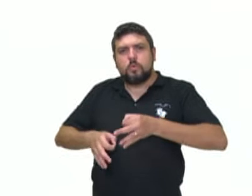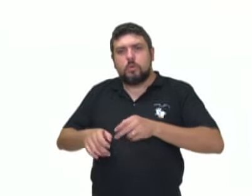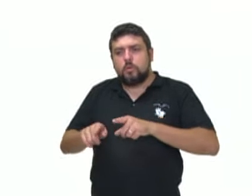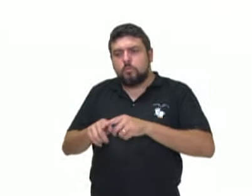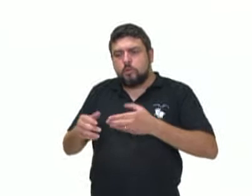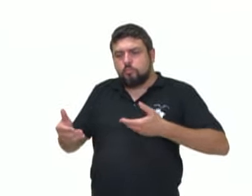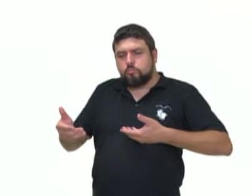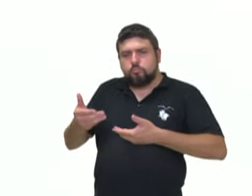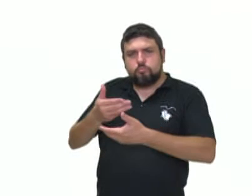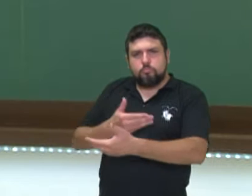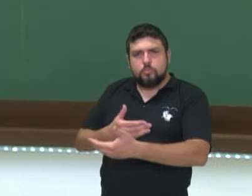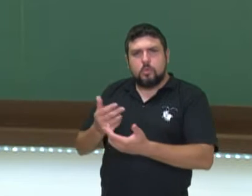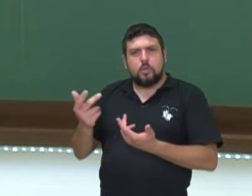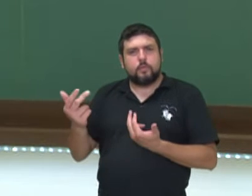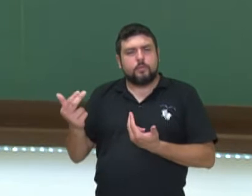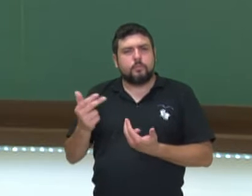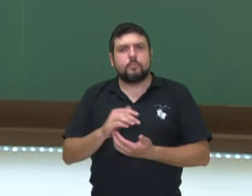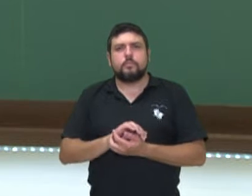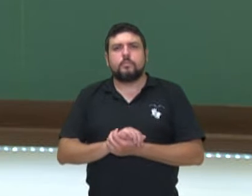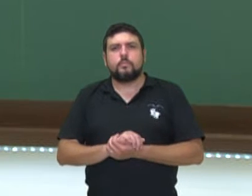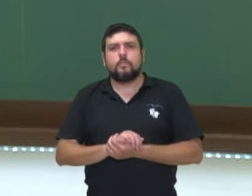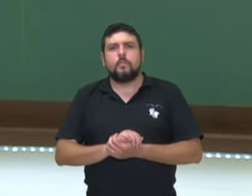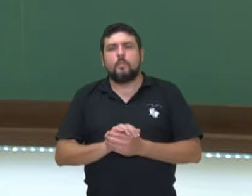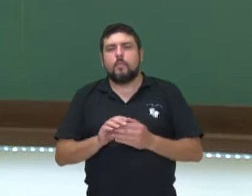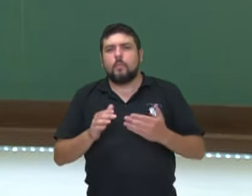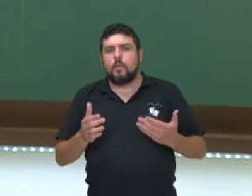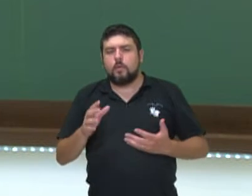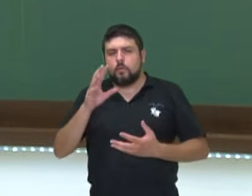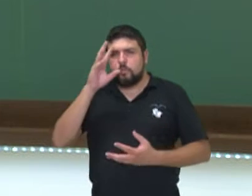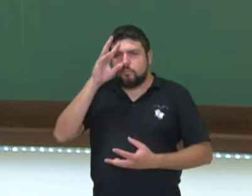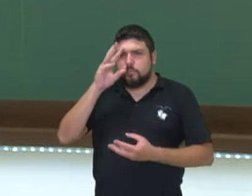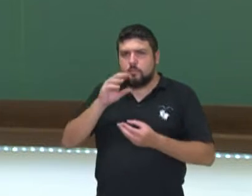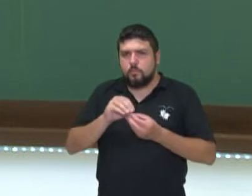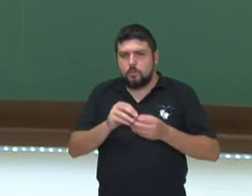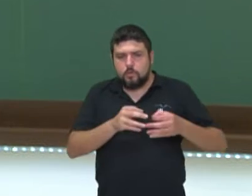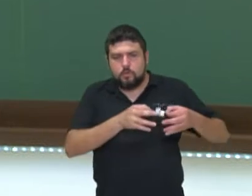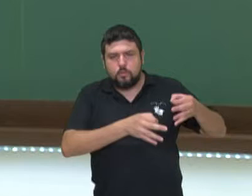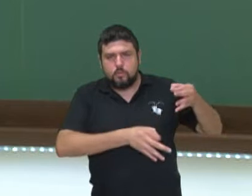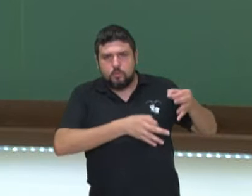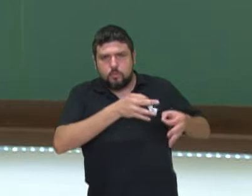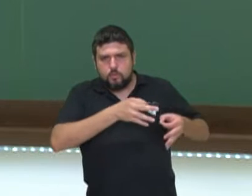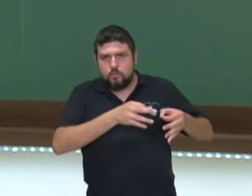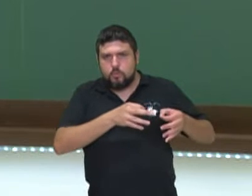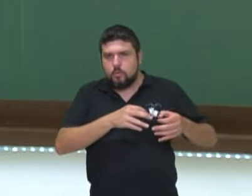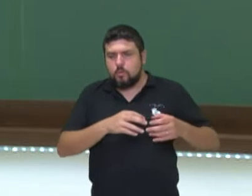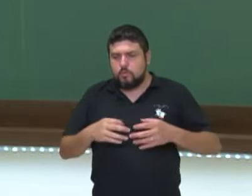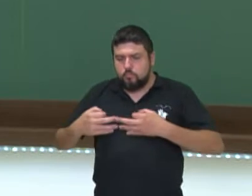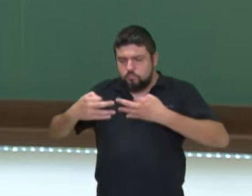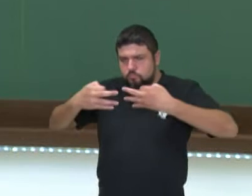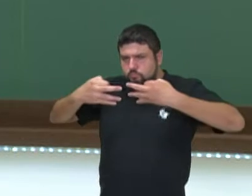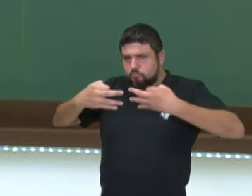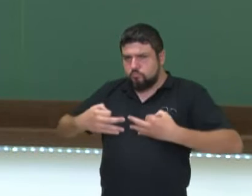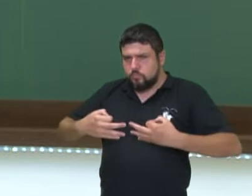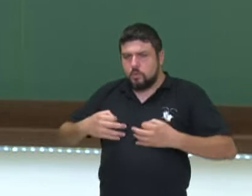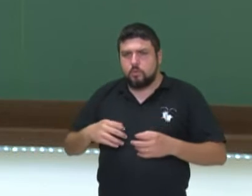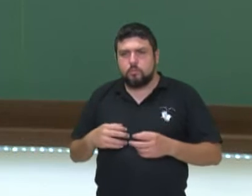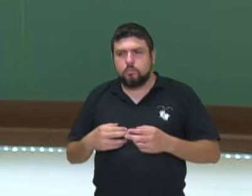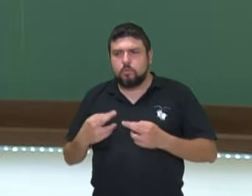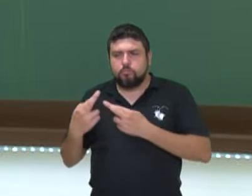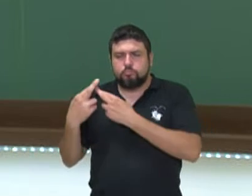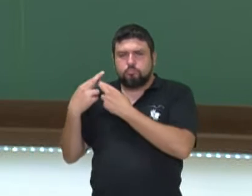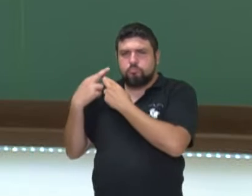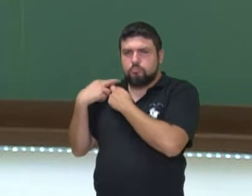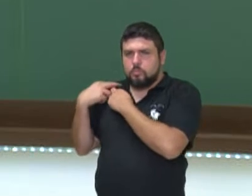medida. Então vamos pensar um pouco a importância da justiça, da honestidade, do dever nas